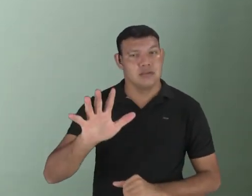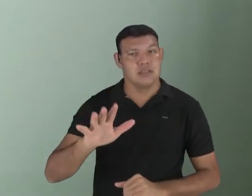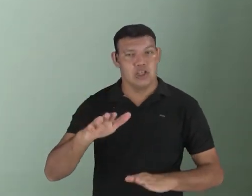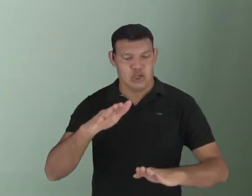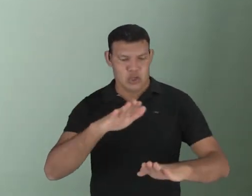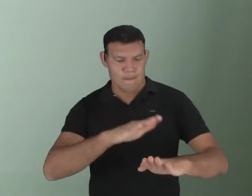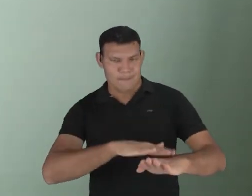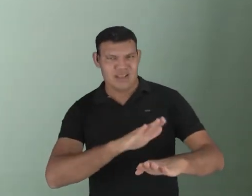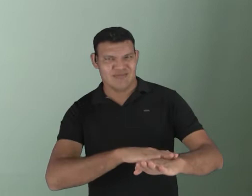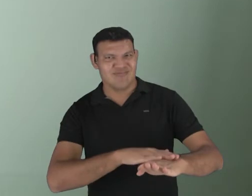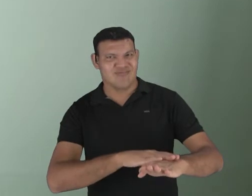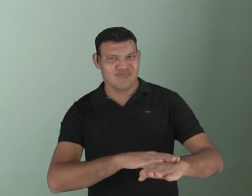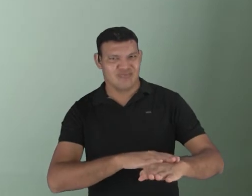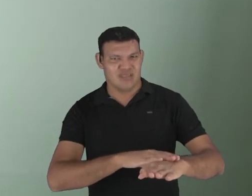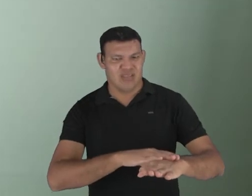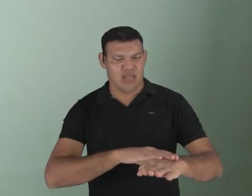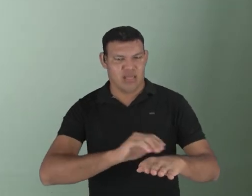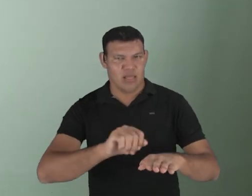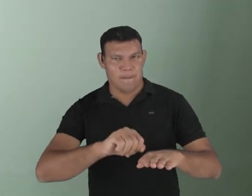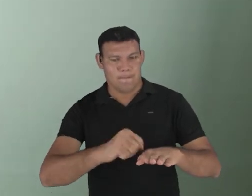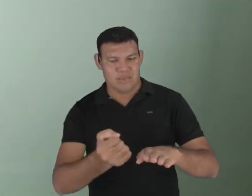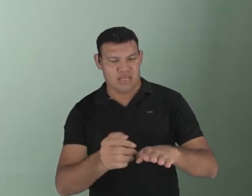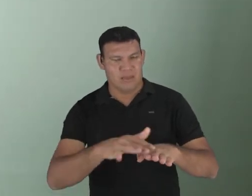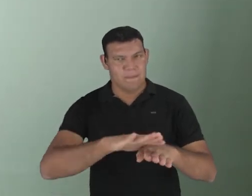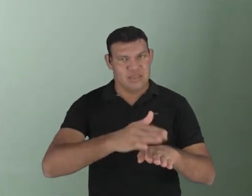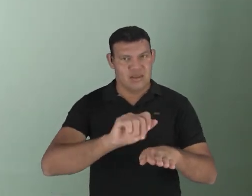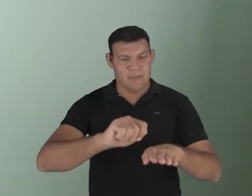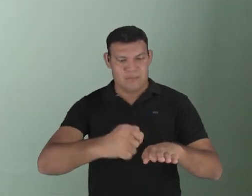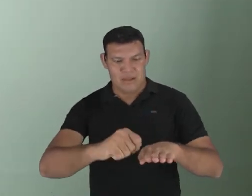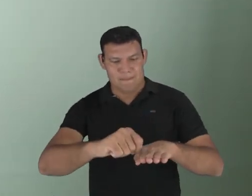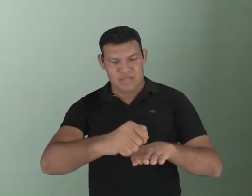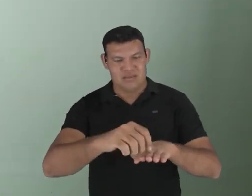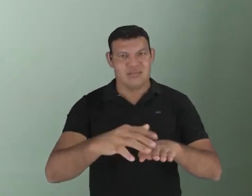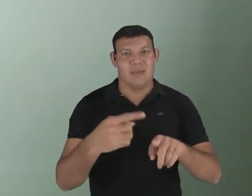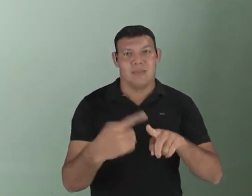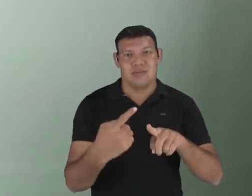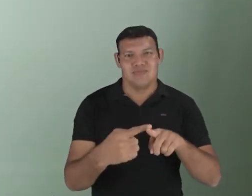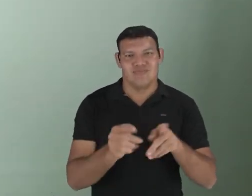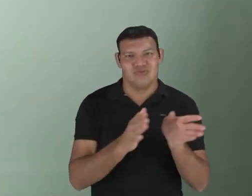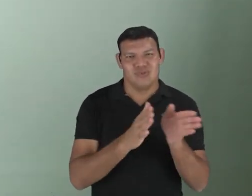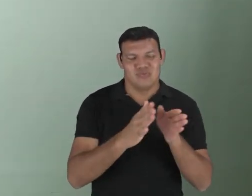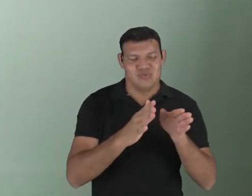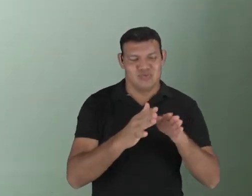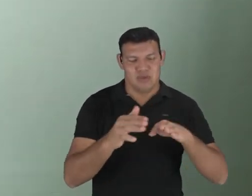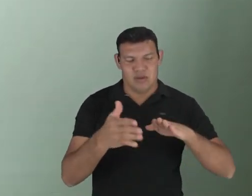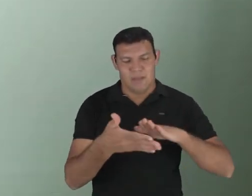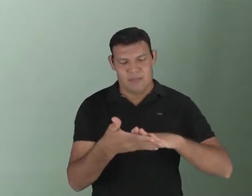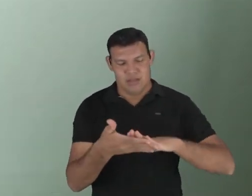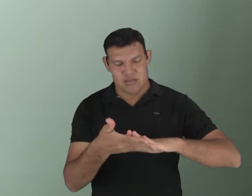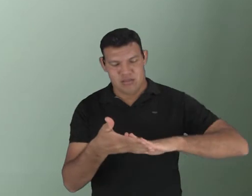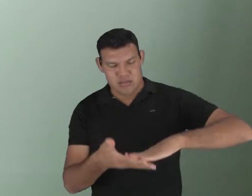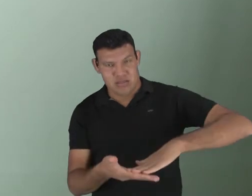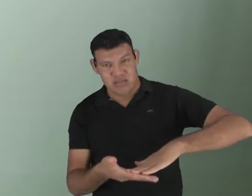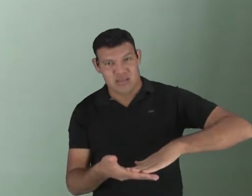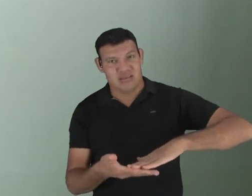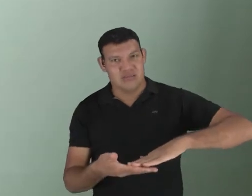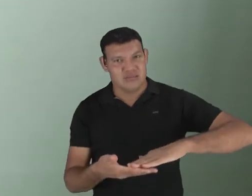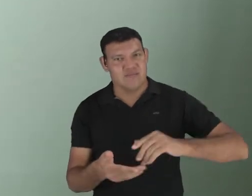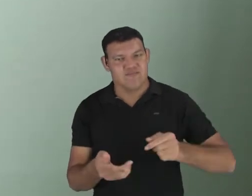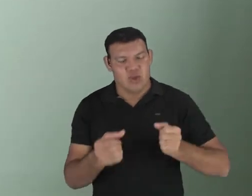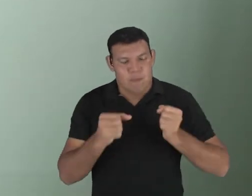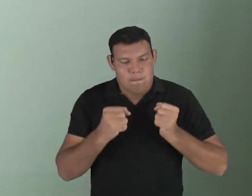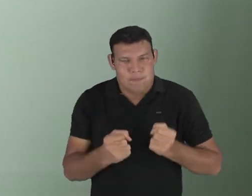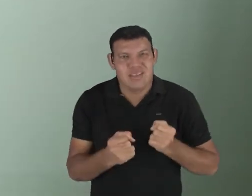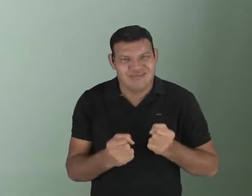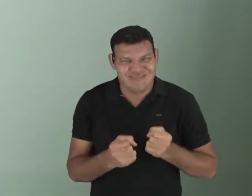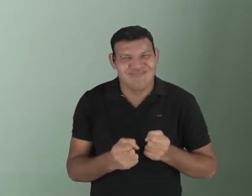pés dos bailarinos, eles são deformados, justamente por conta desse processo em que ele fica na ponta do pé e vai condicionando